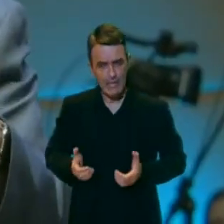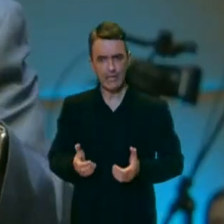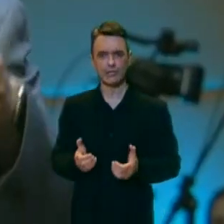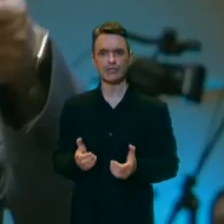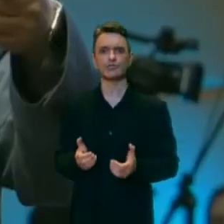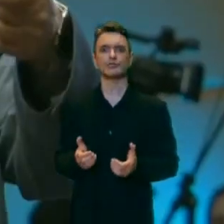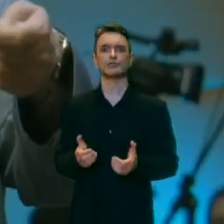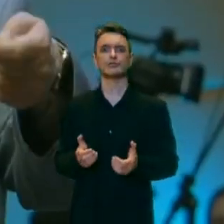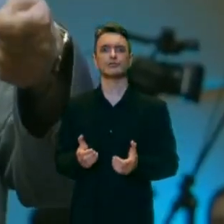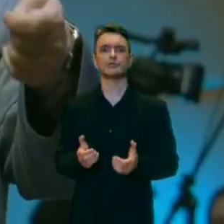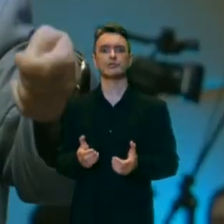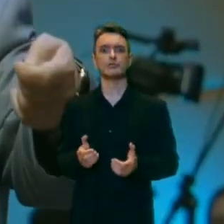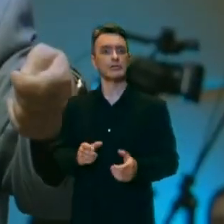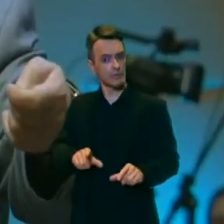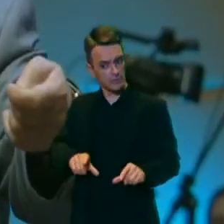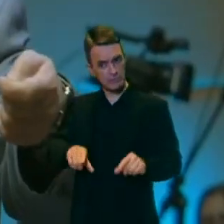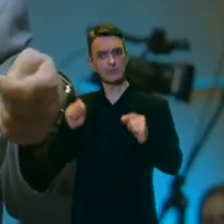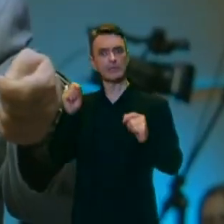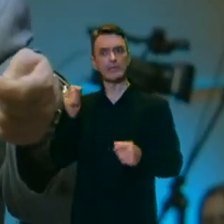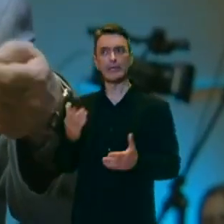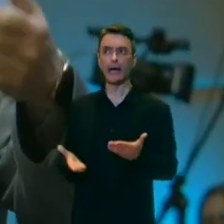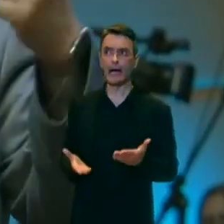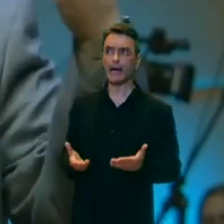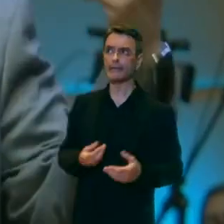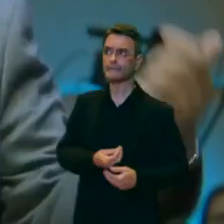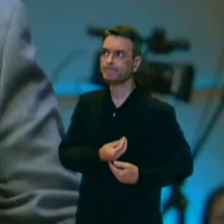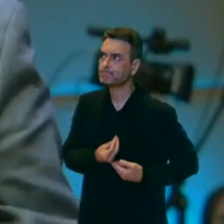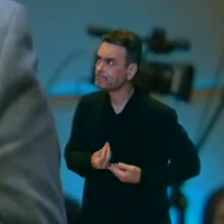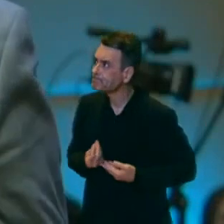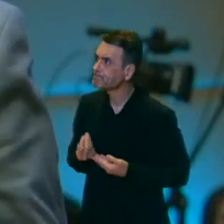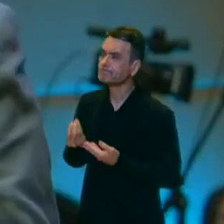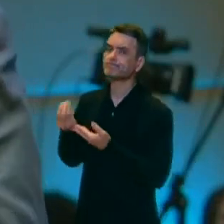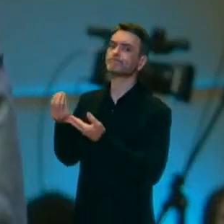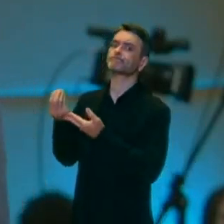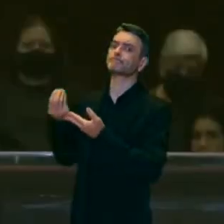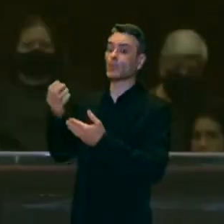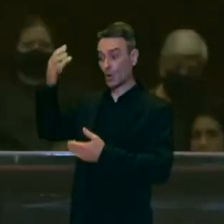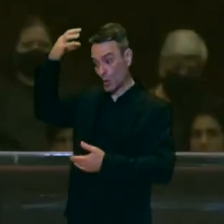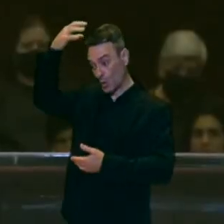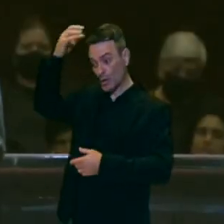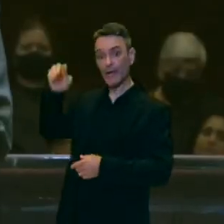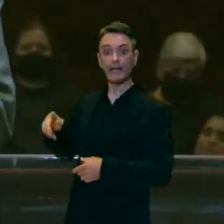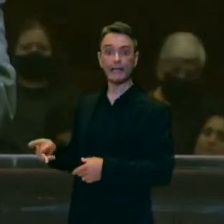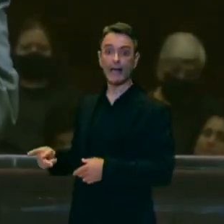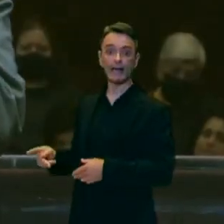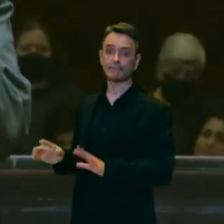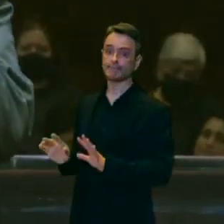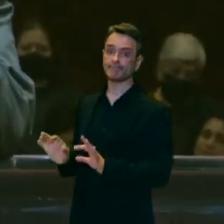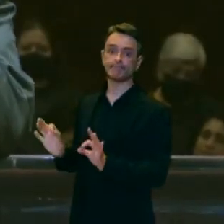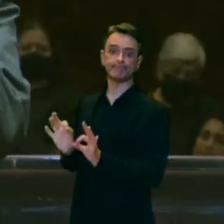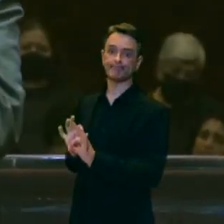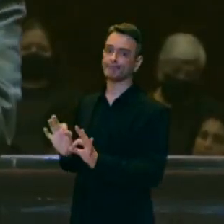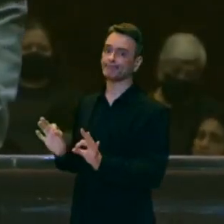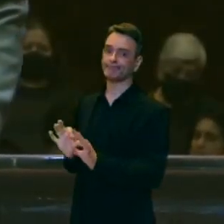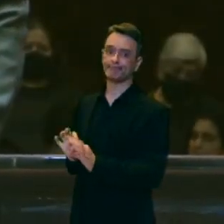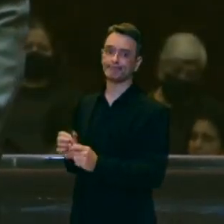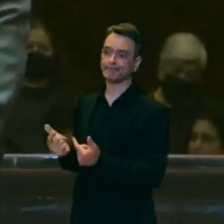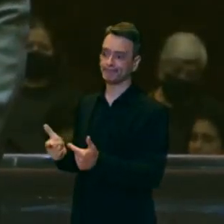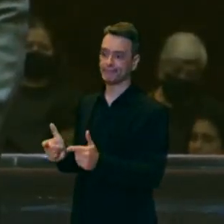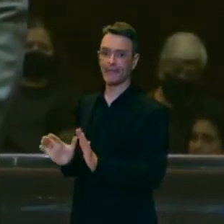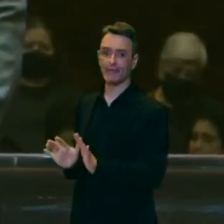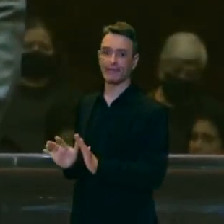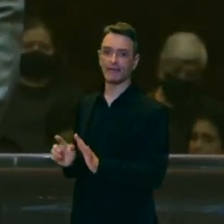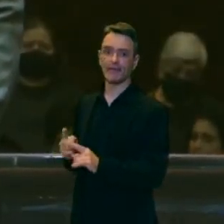decisão, de colocar a vida na mão de Deus. Coragem que Zedequias não teve, por causa dos seus